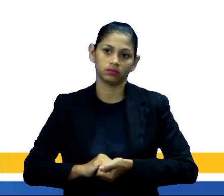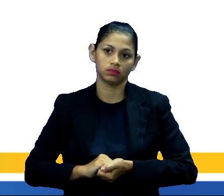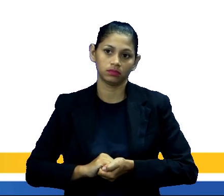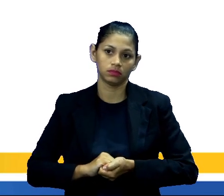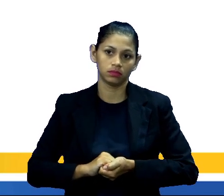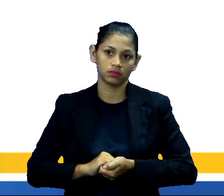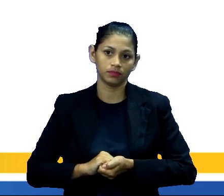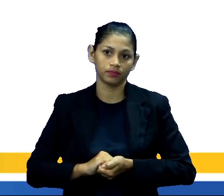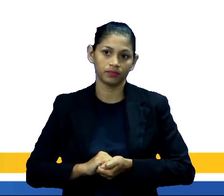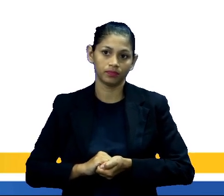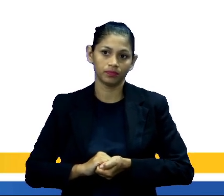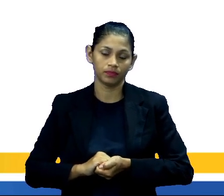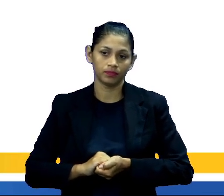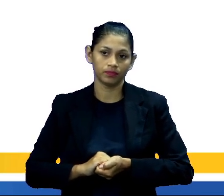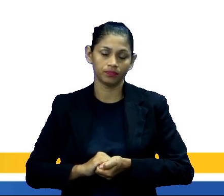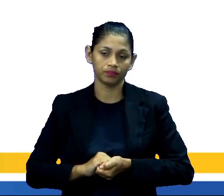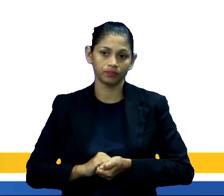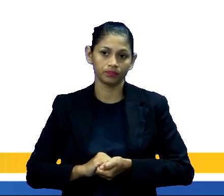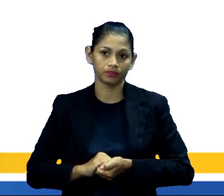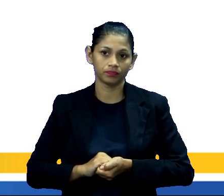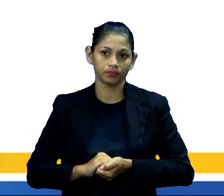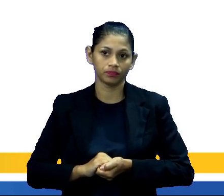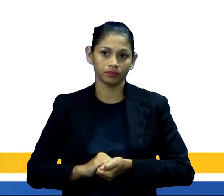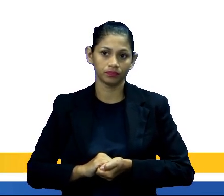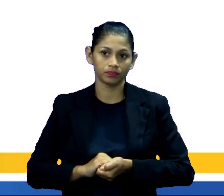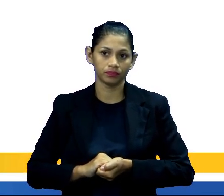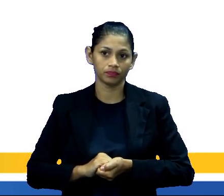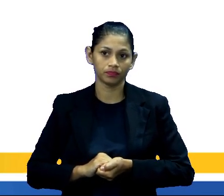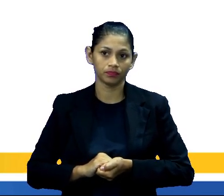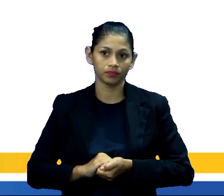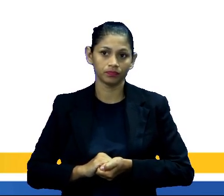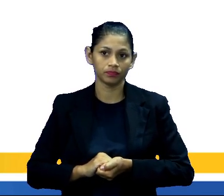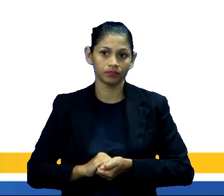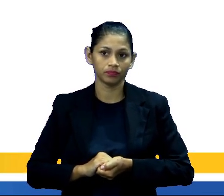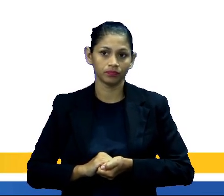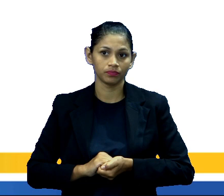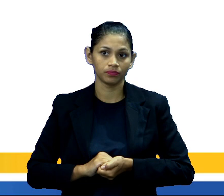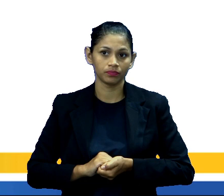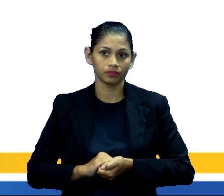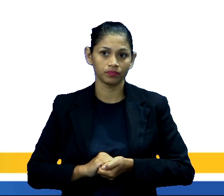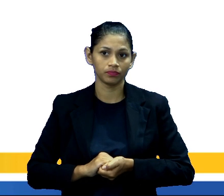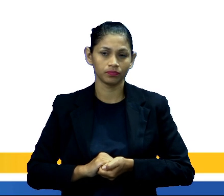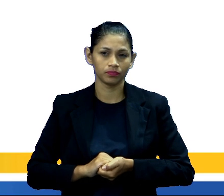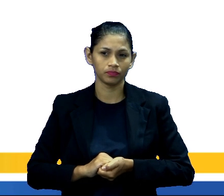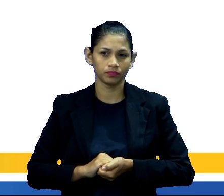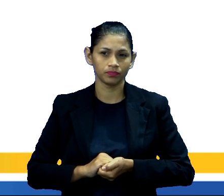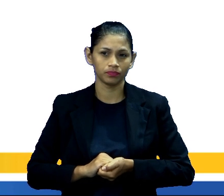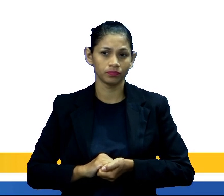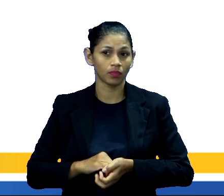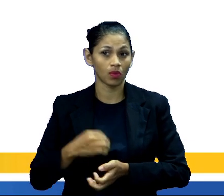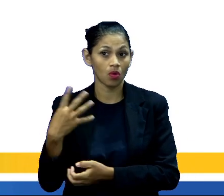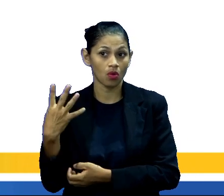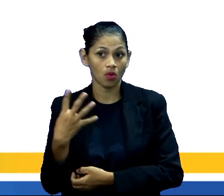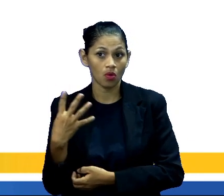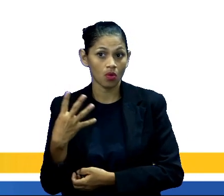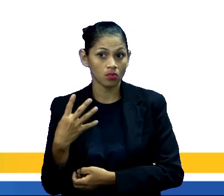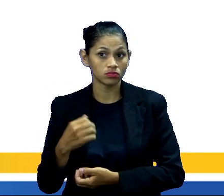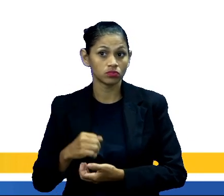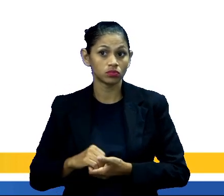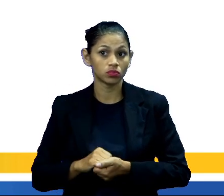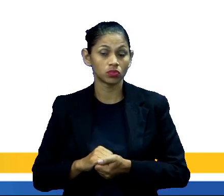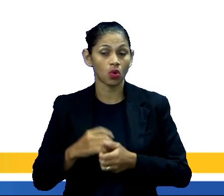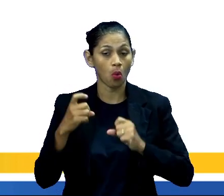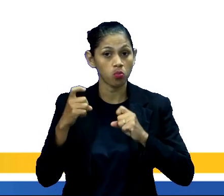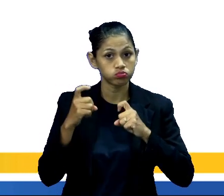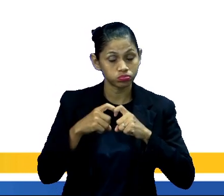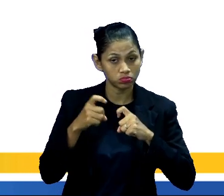Na terceira frase nós temos he, que significa ele. To be a doctor when he was a kid. Ser um